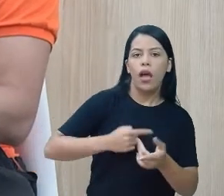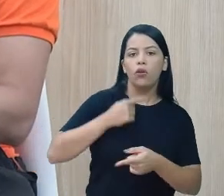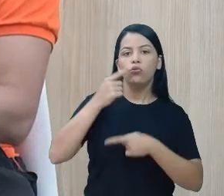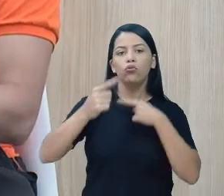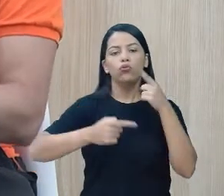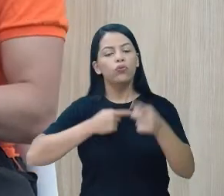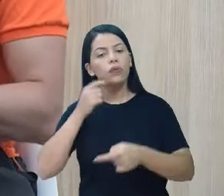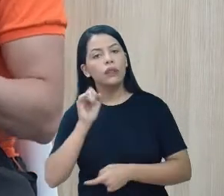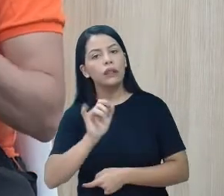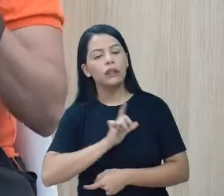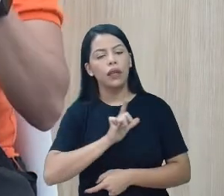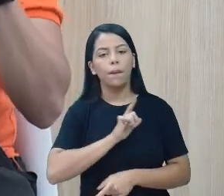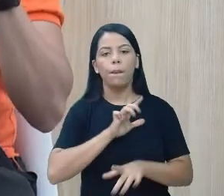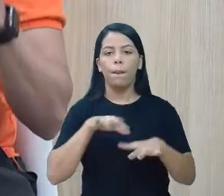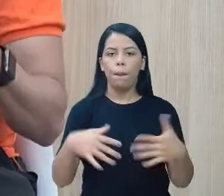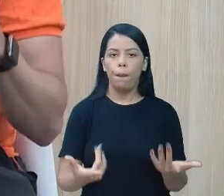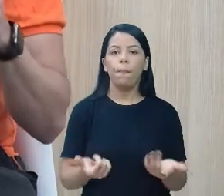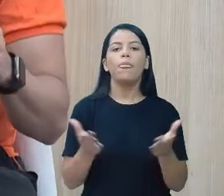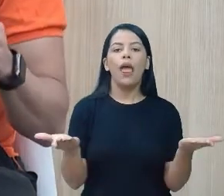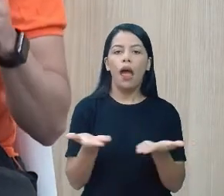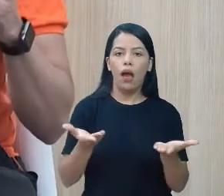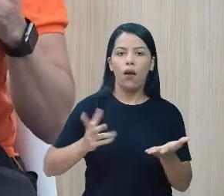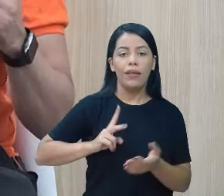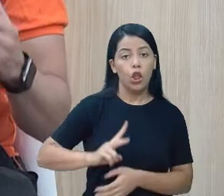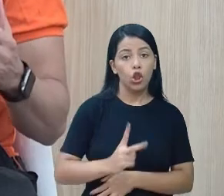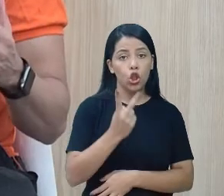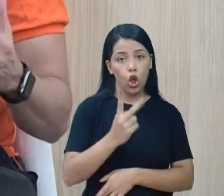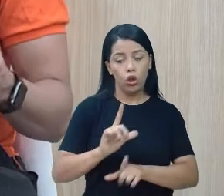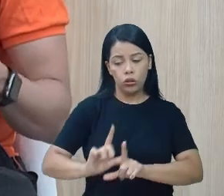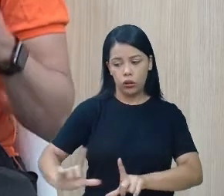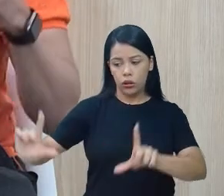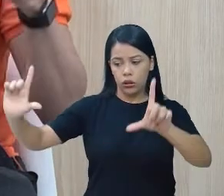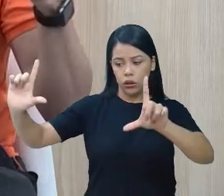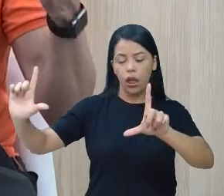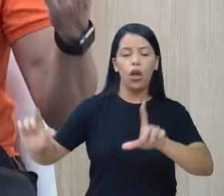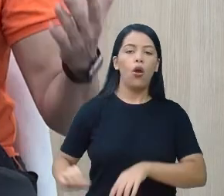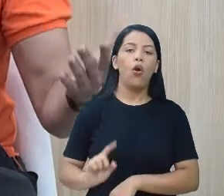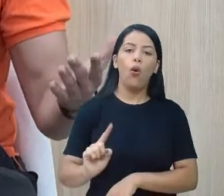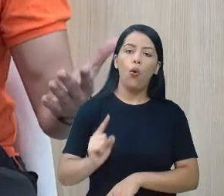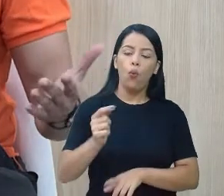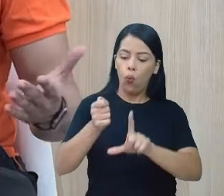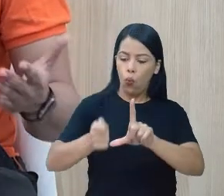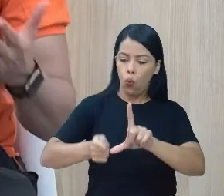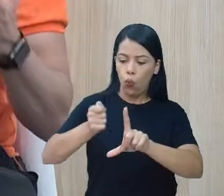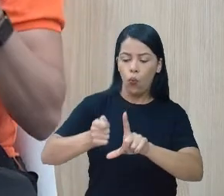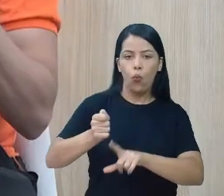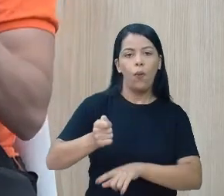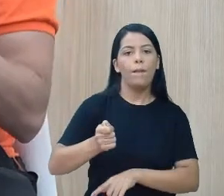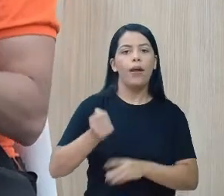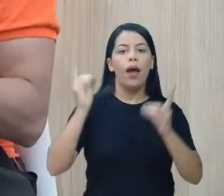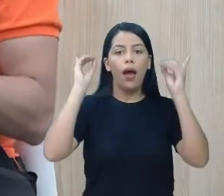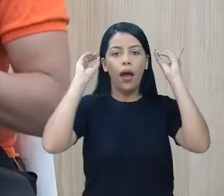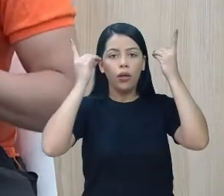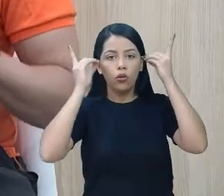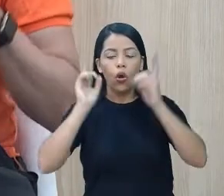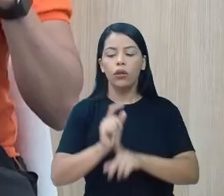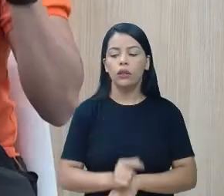suas dúvidas. Vai aparecer aí 2 QR Codes na sua tela, tá? Um para Android e o outro para